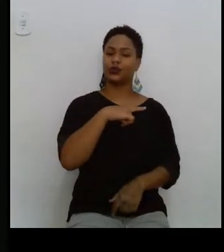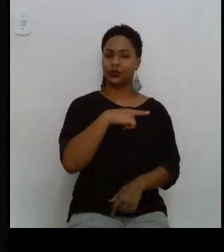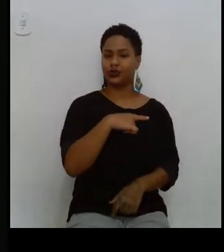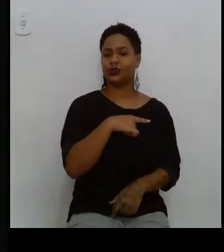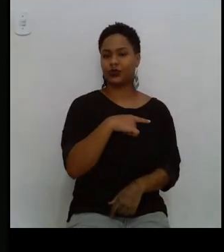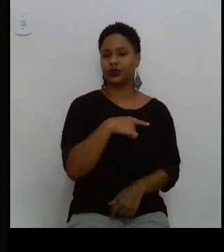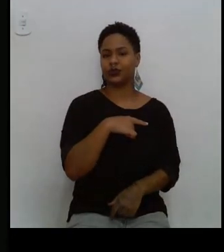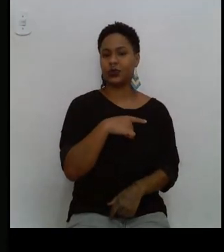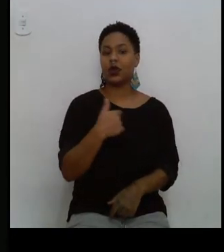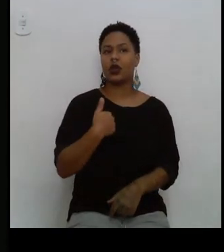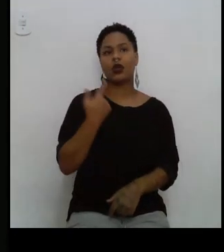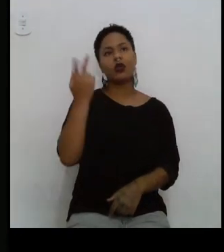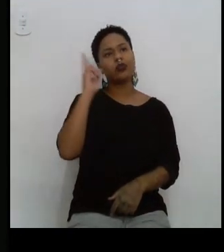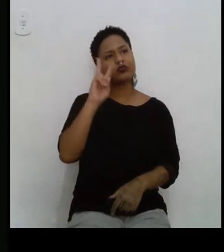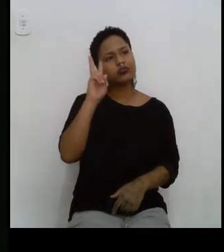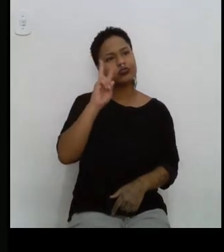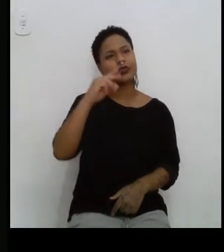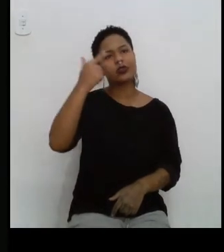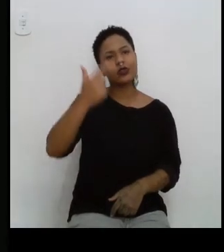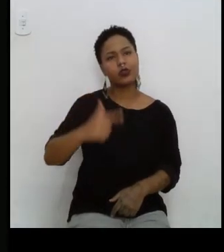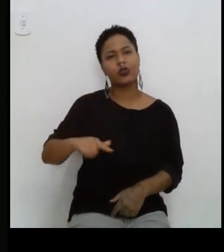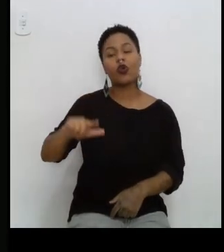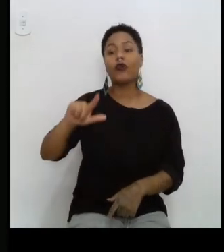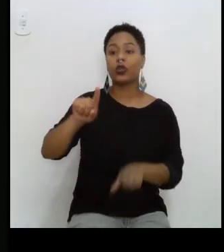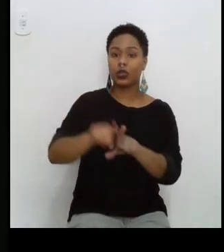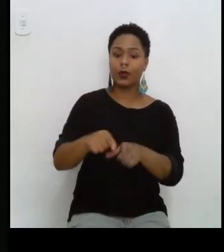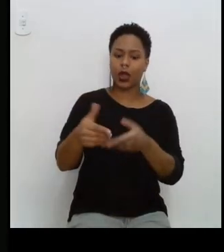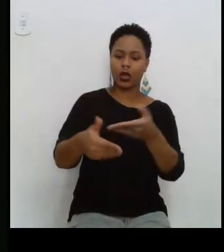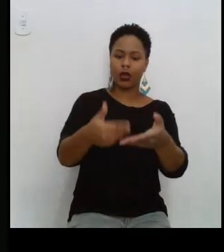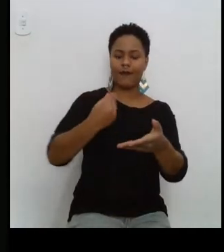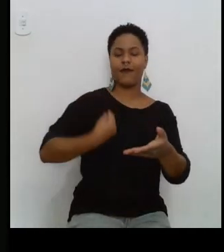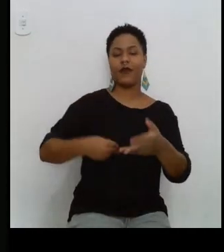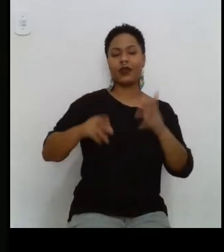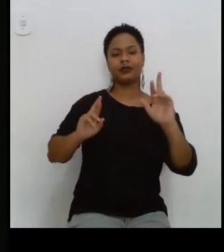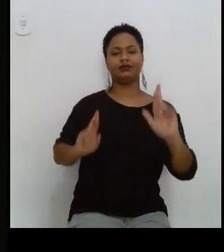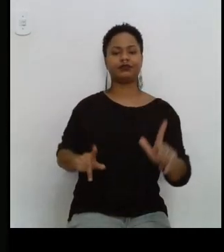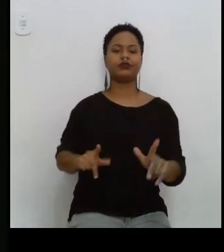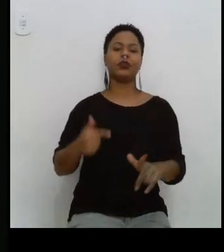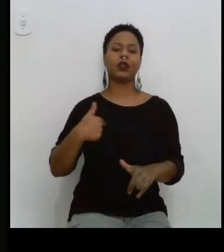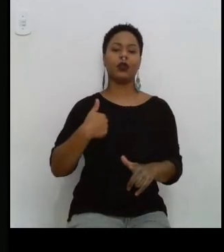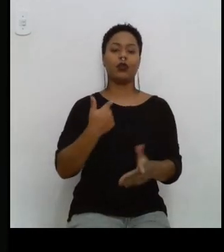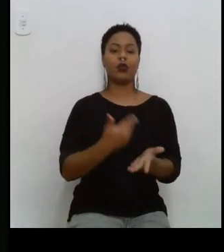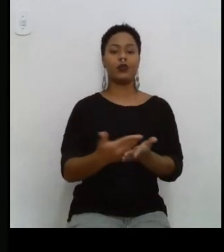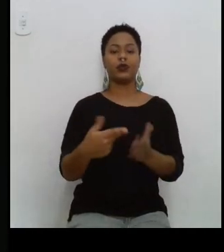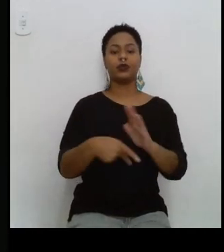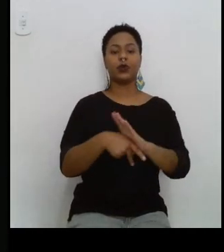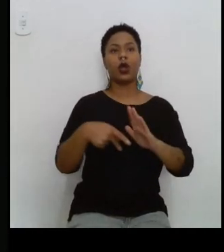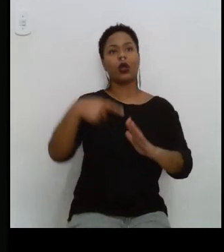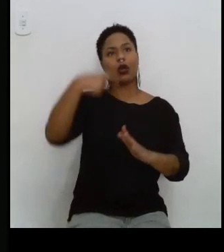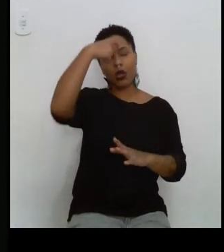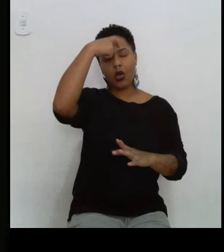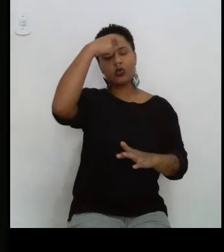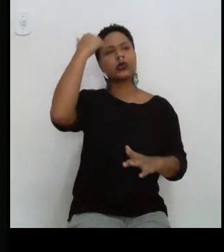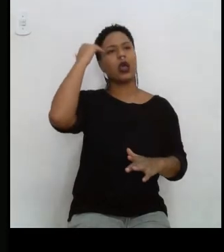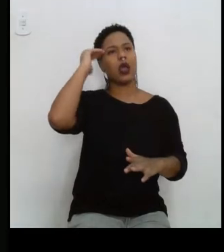rememorado e reescrita a história da minha vida a partir dessa dessa concepção expandida de de texto né eu